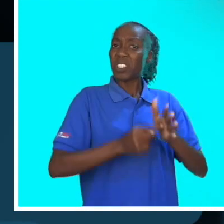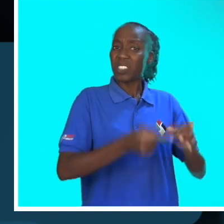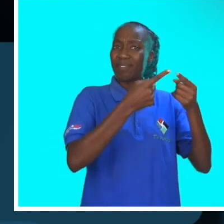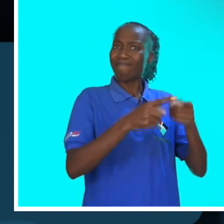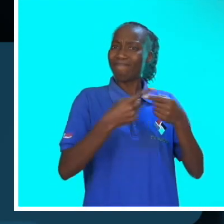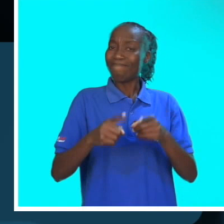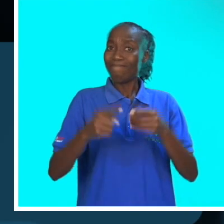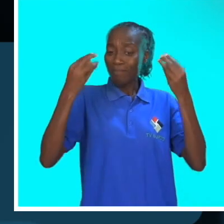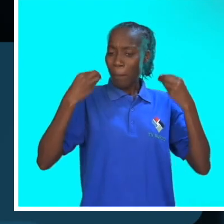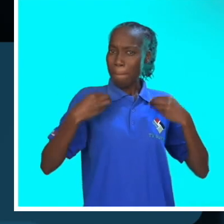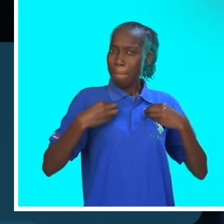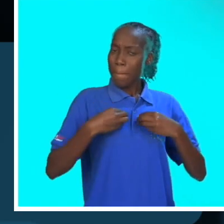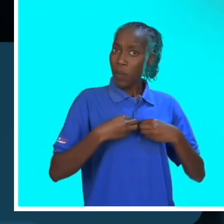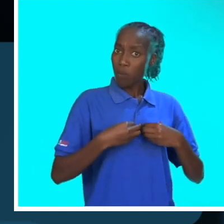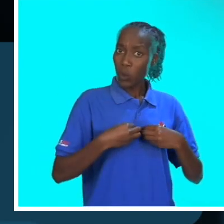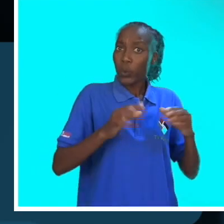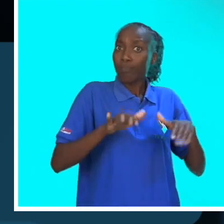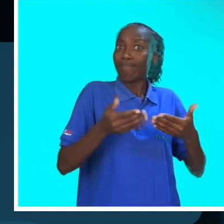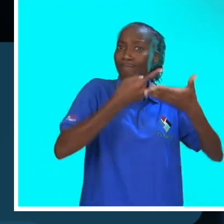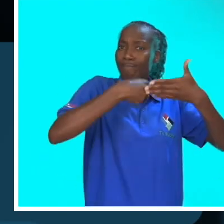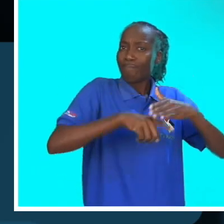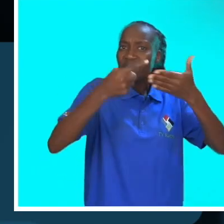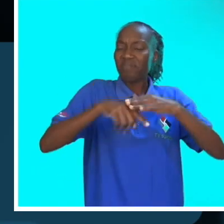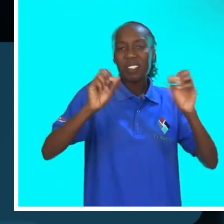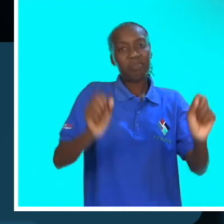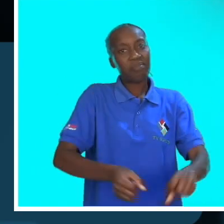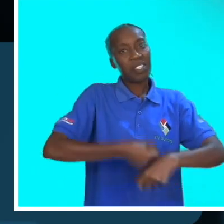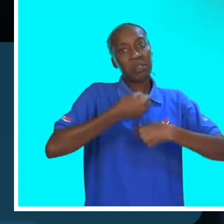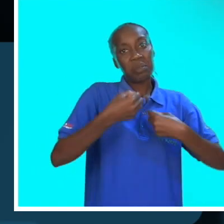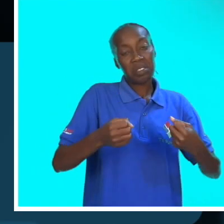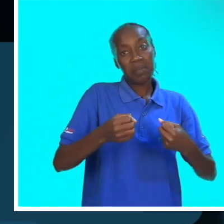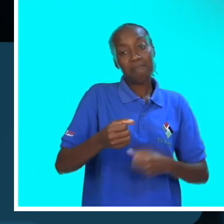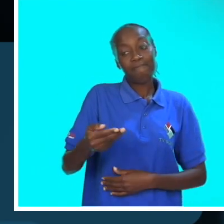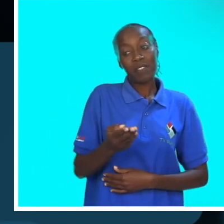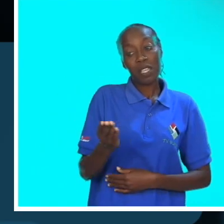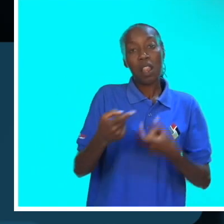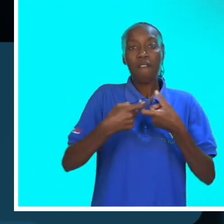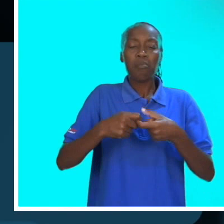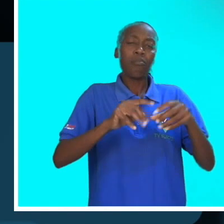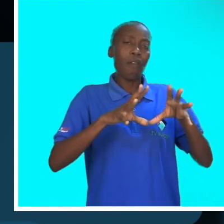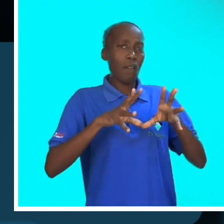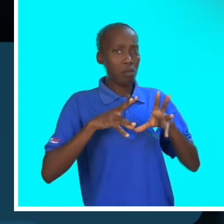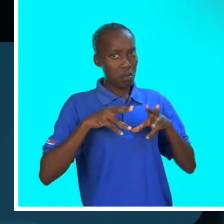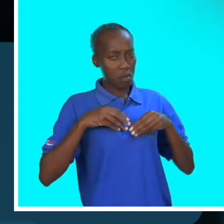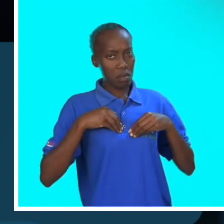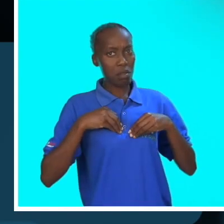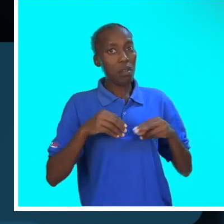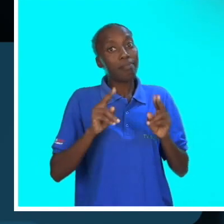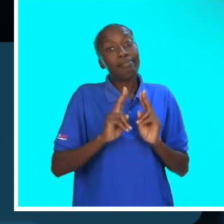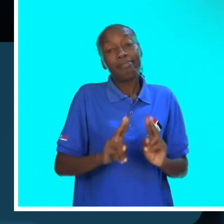várias vezes, vários médicos. Não foi possível e eles tiveram que assumir isso como